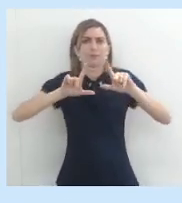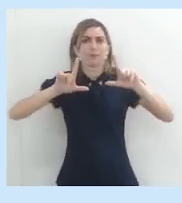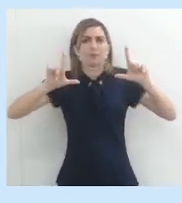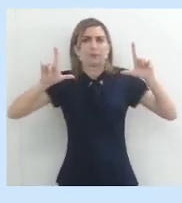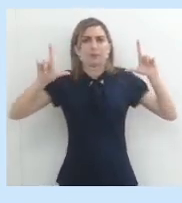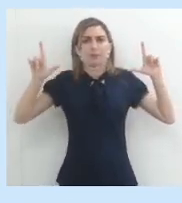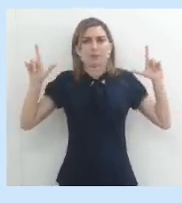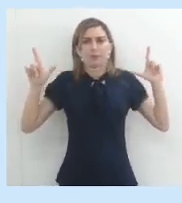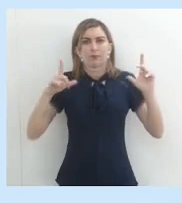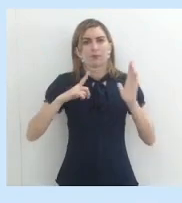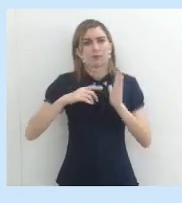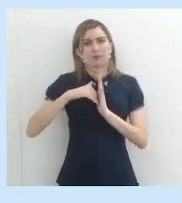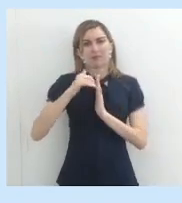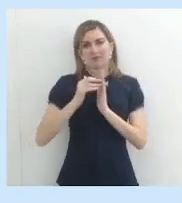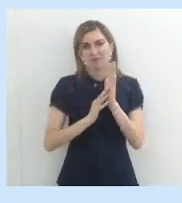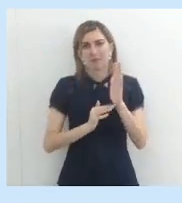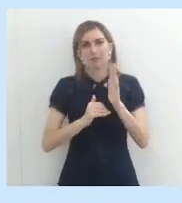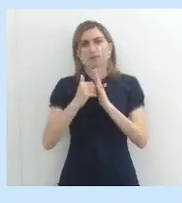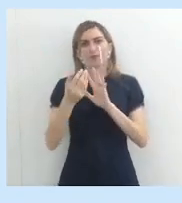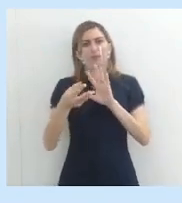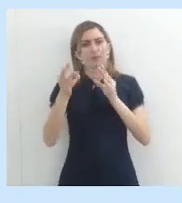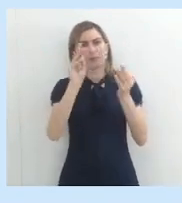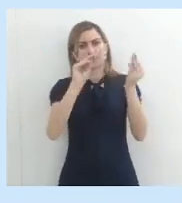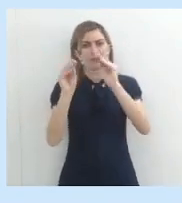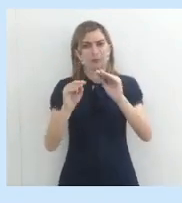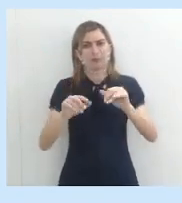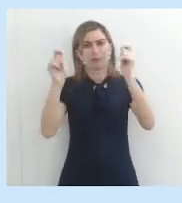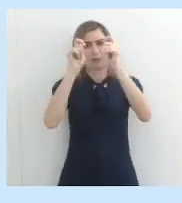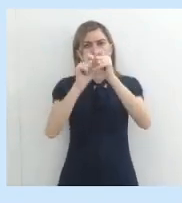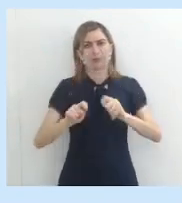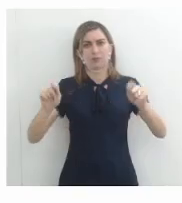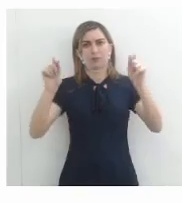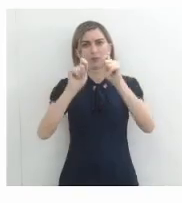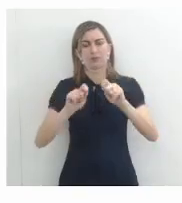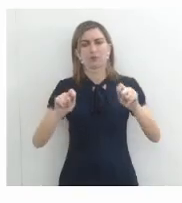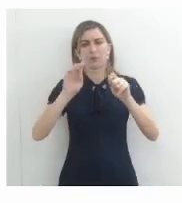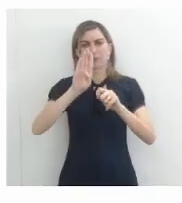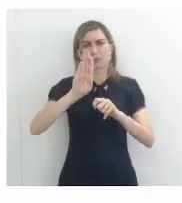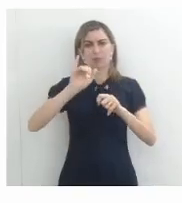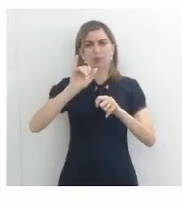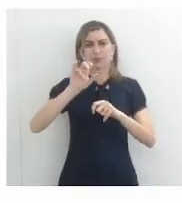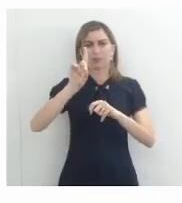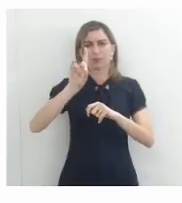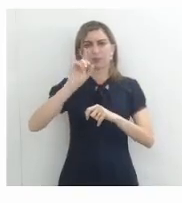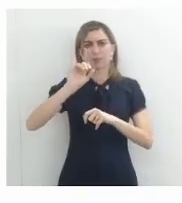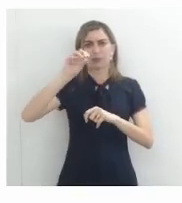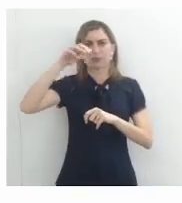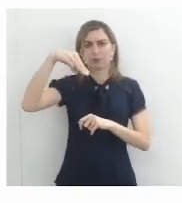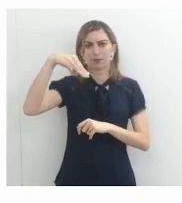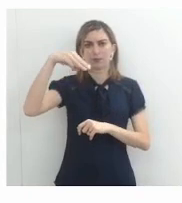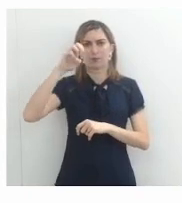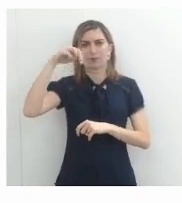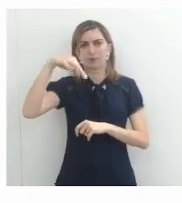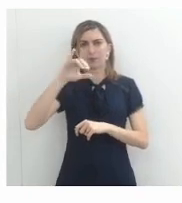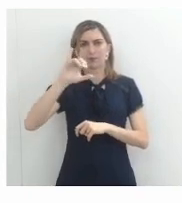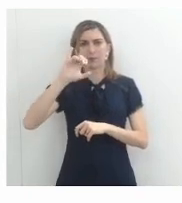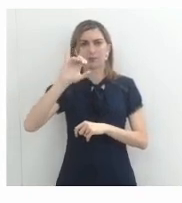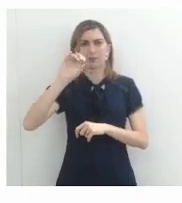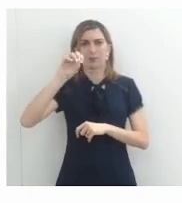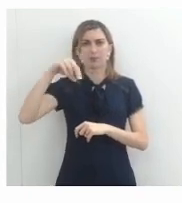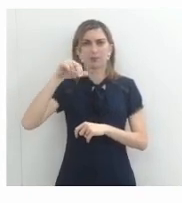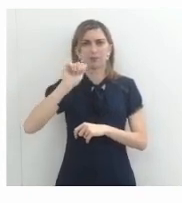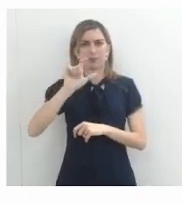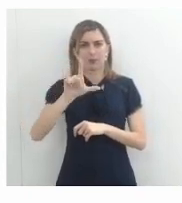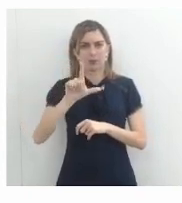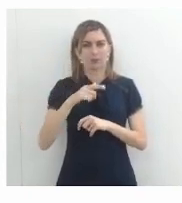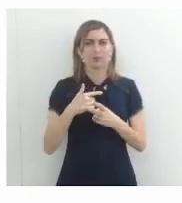e largura, então também é incluído na arte bidimensional. A arte tridimensional é tudo